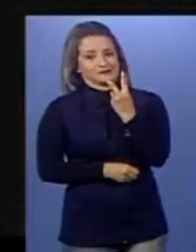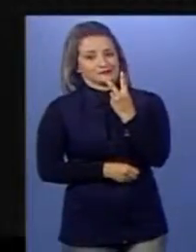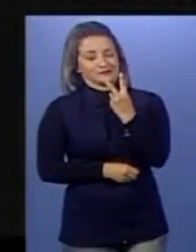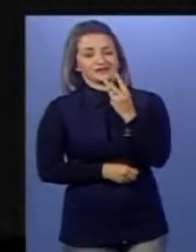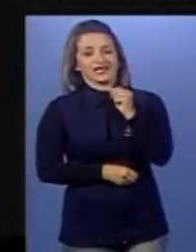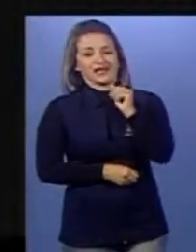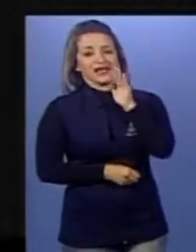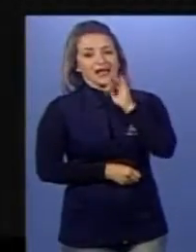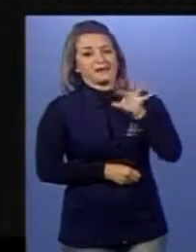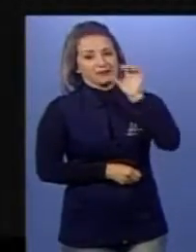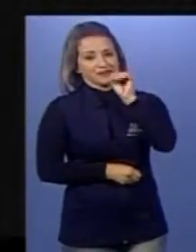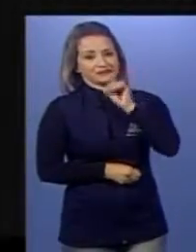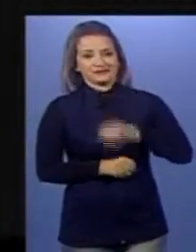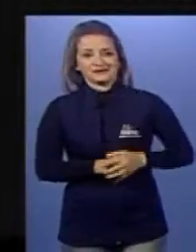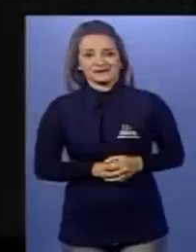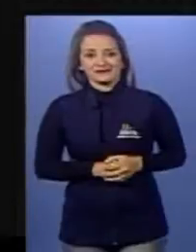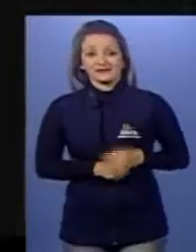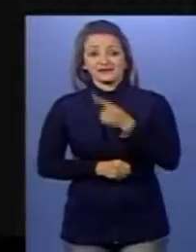o